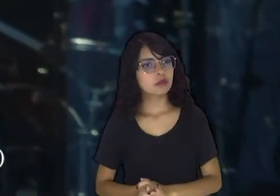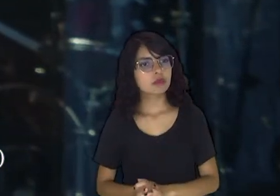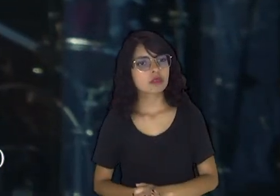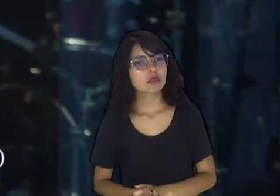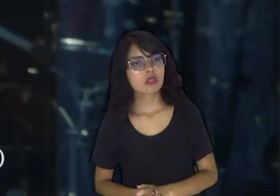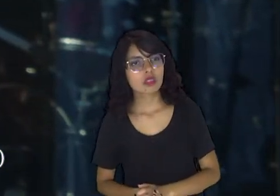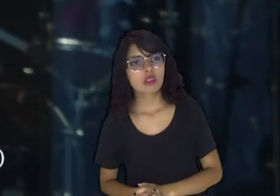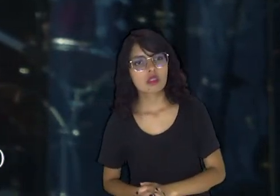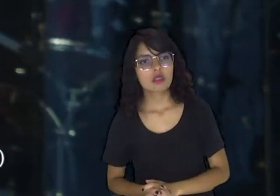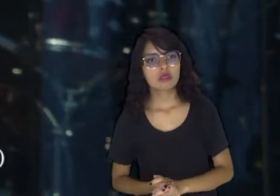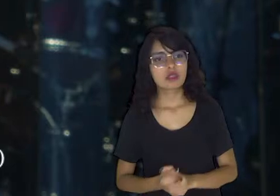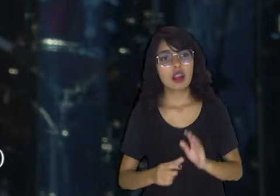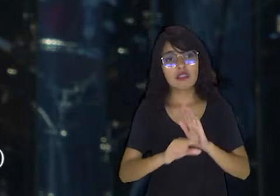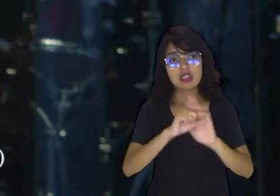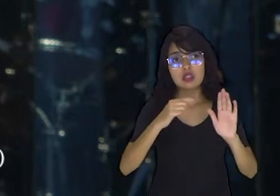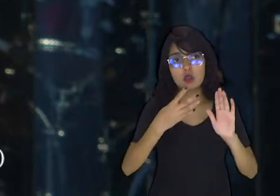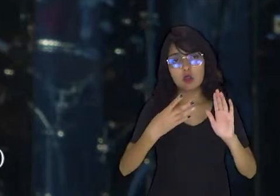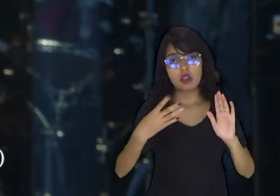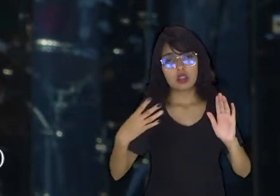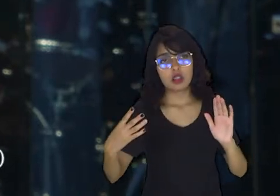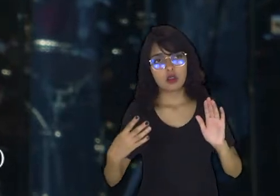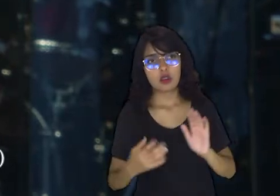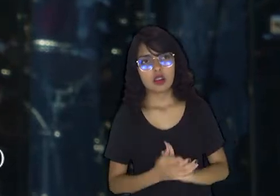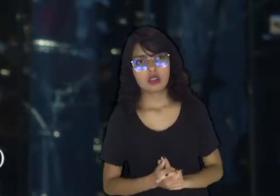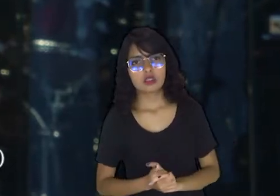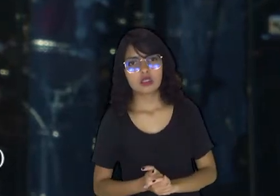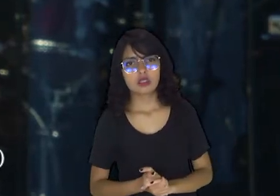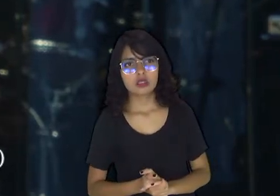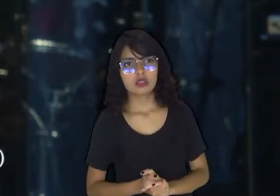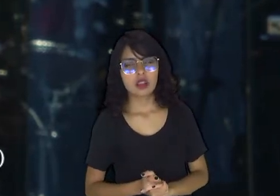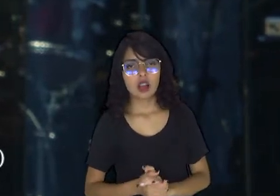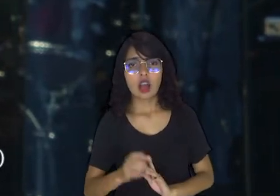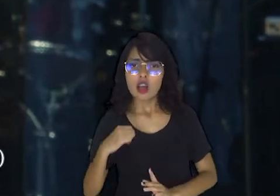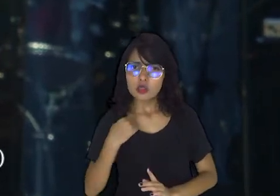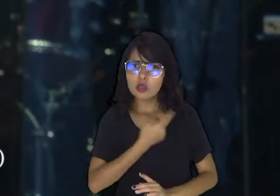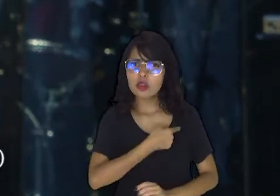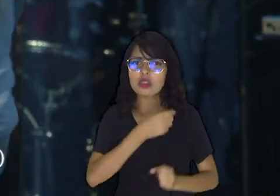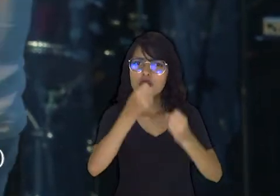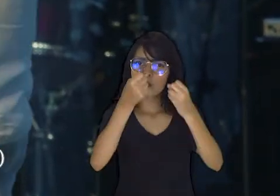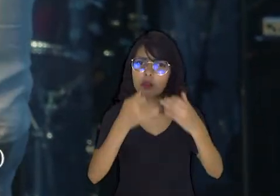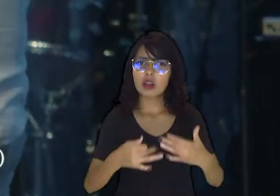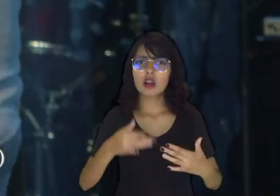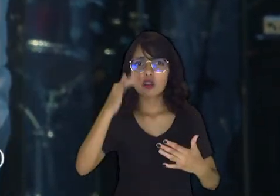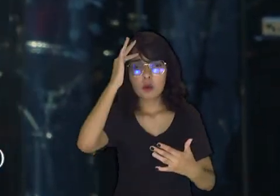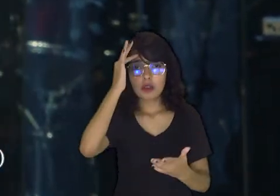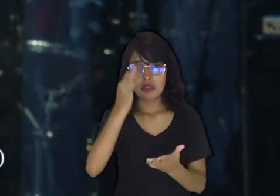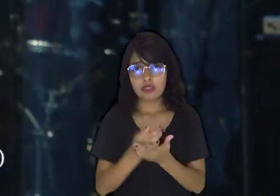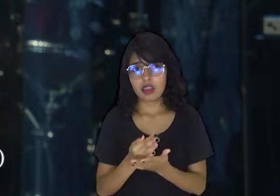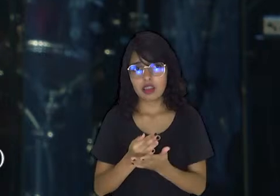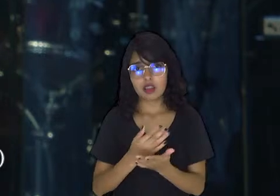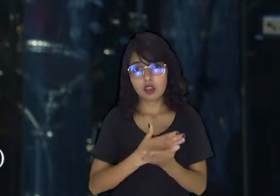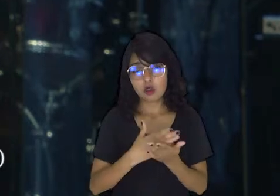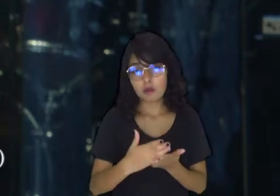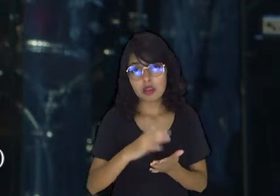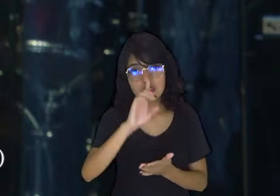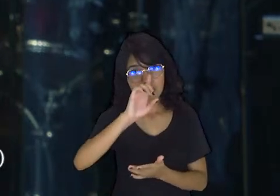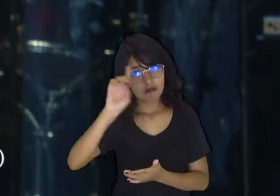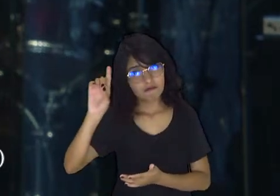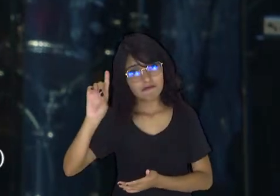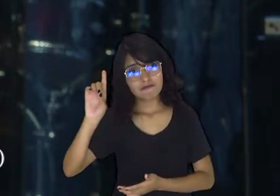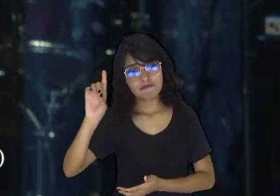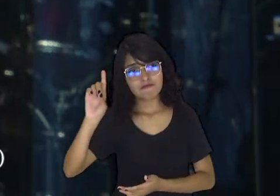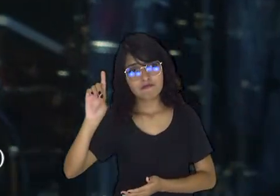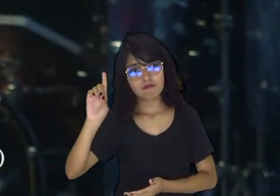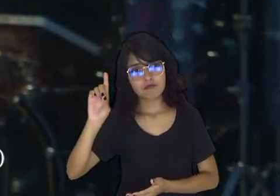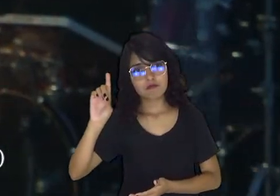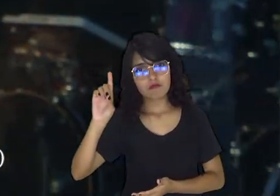Versículo 44. Nós estamos falando de uma fé que começa em Deus, que